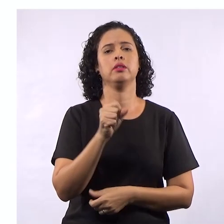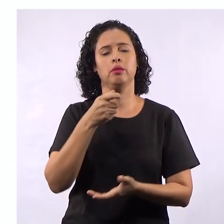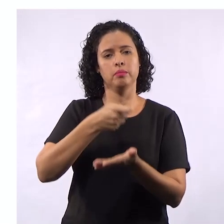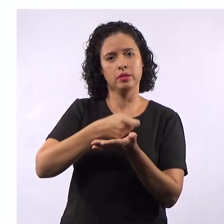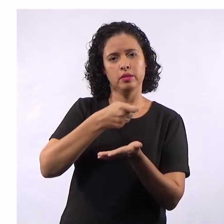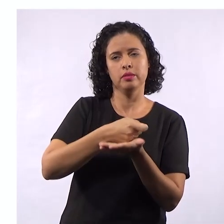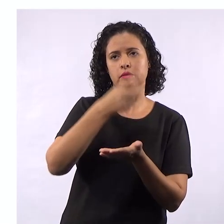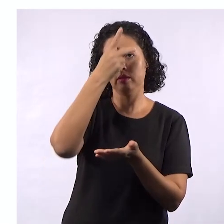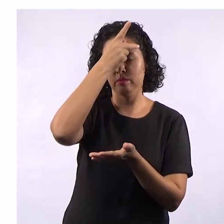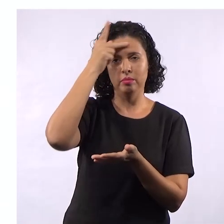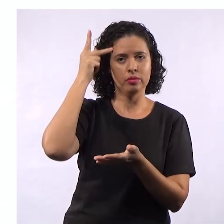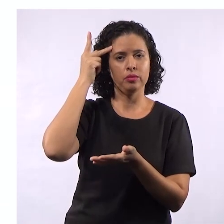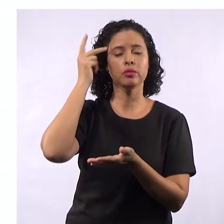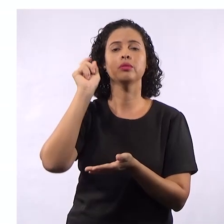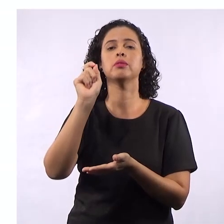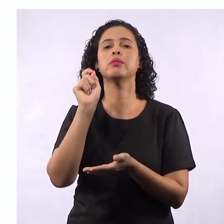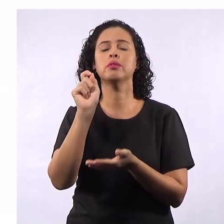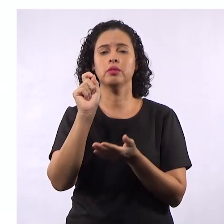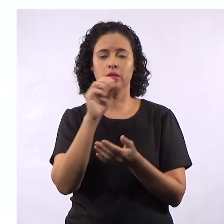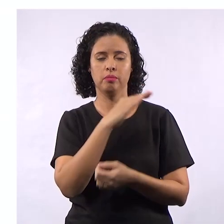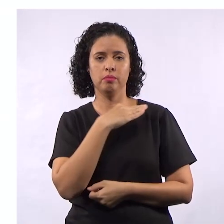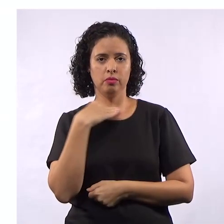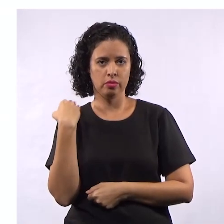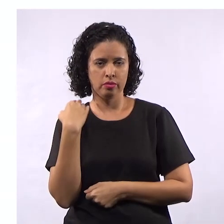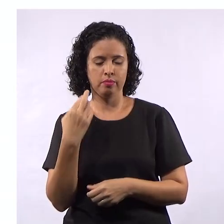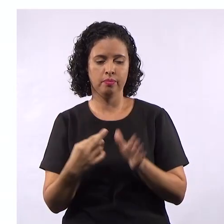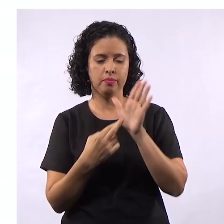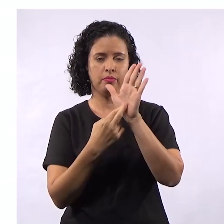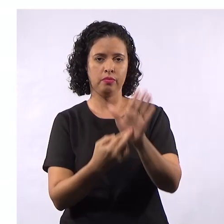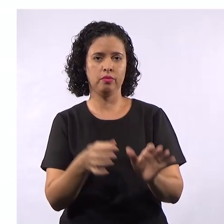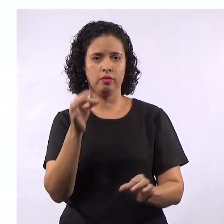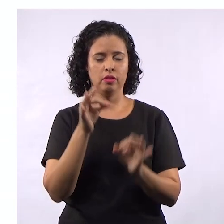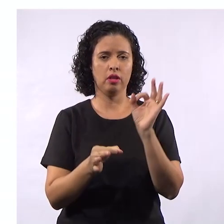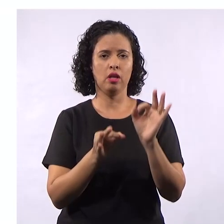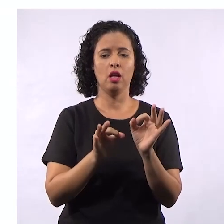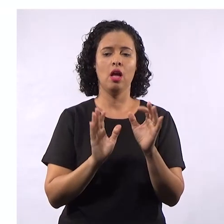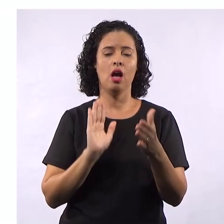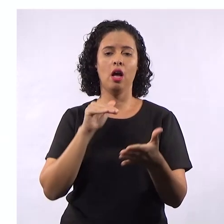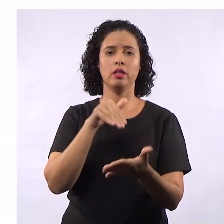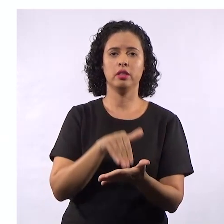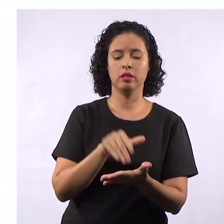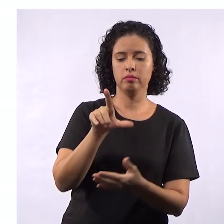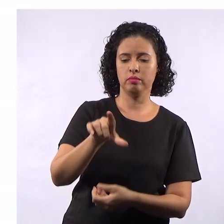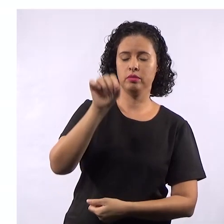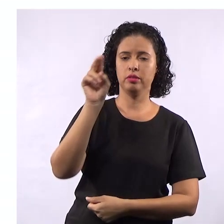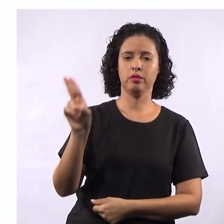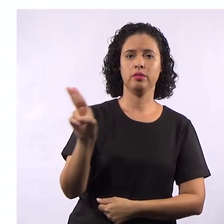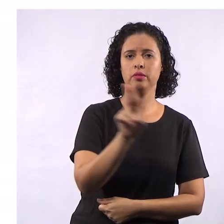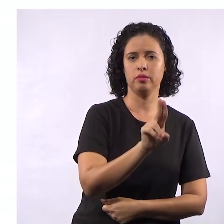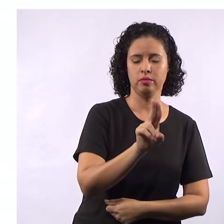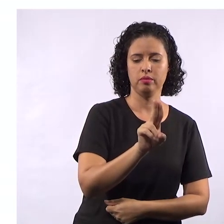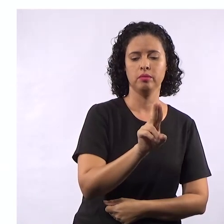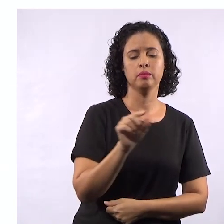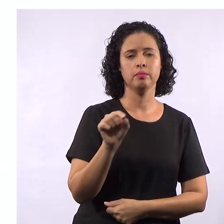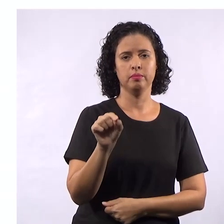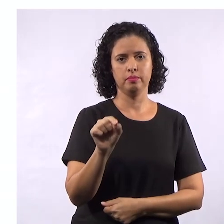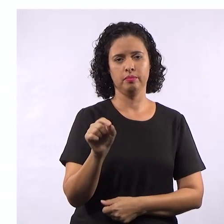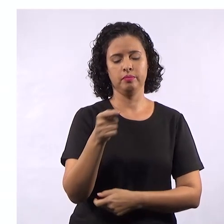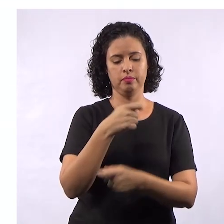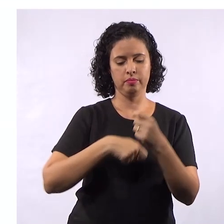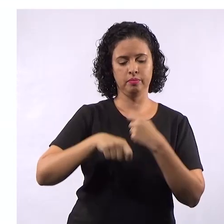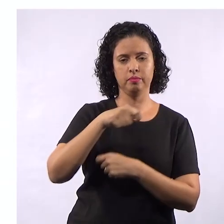morador que não paga o condomínio já há muito tempo, e ele tem legitimidade ativa para ingressar com essa